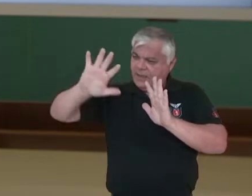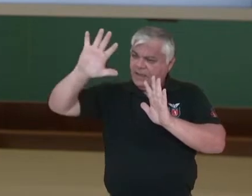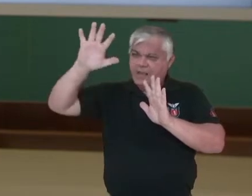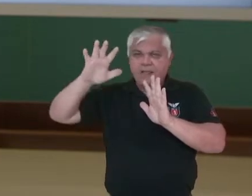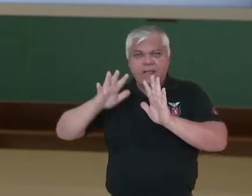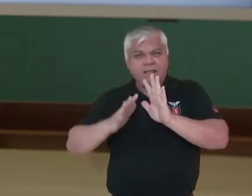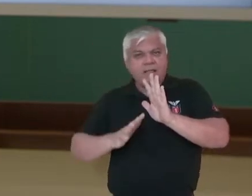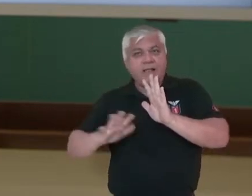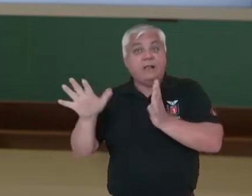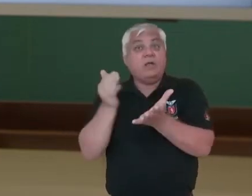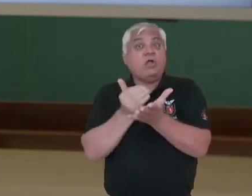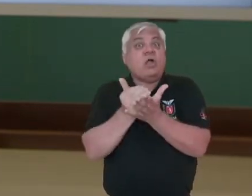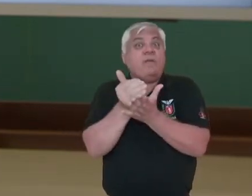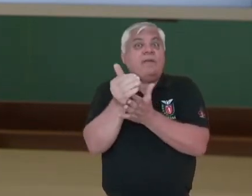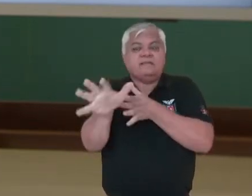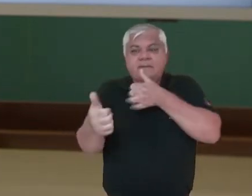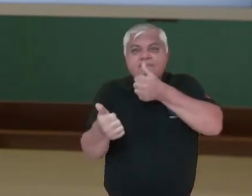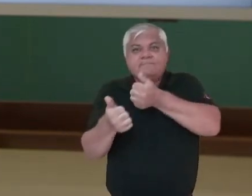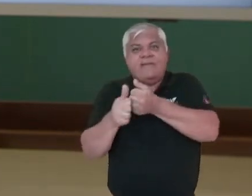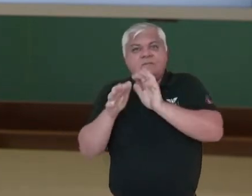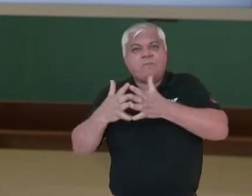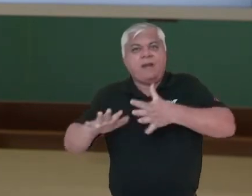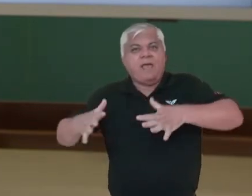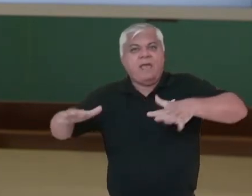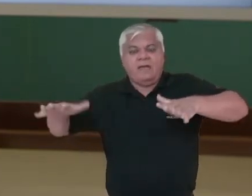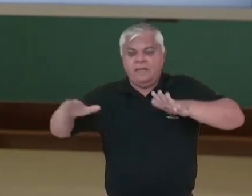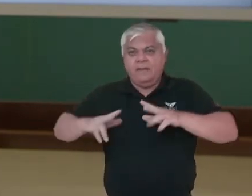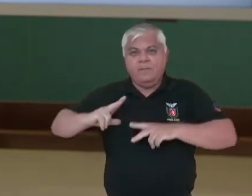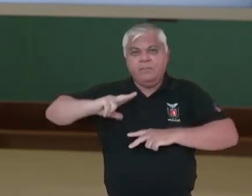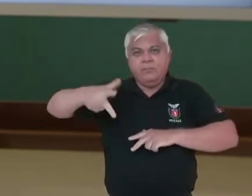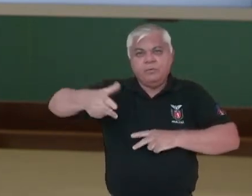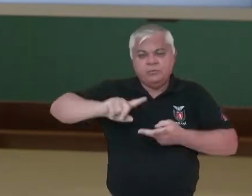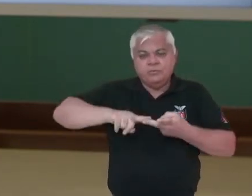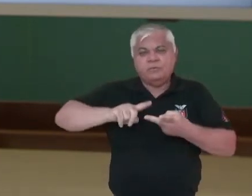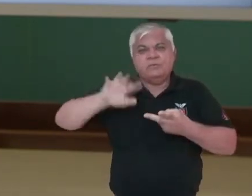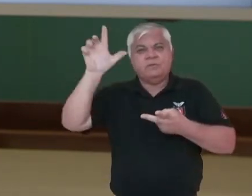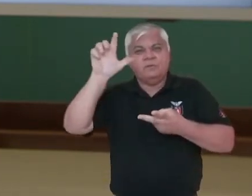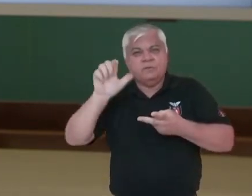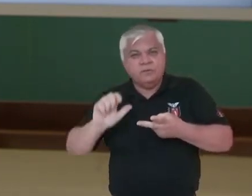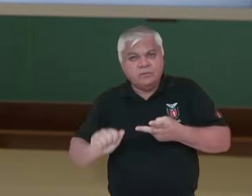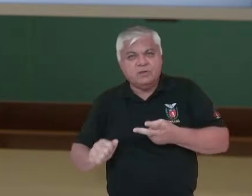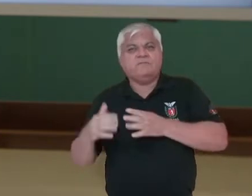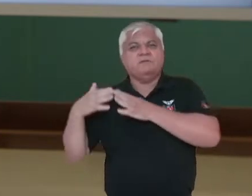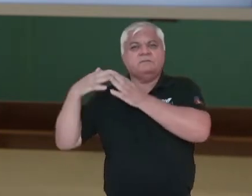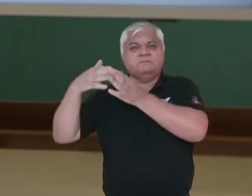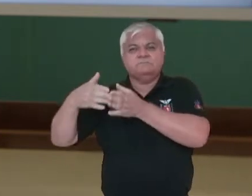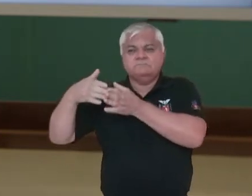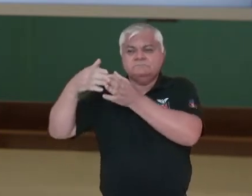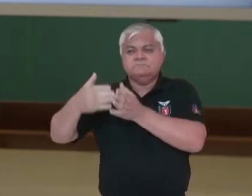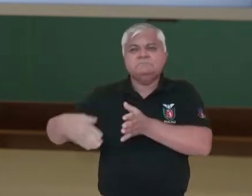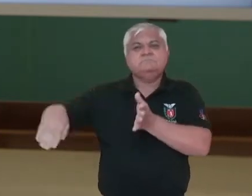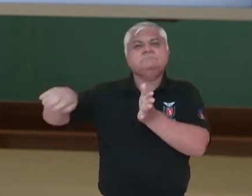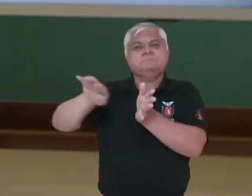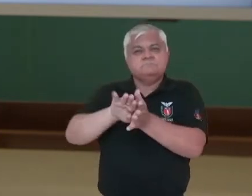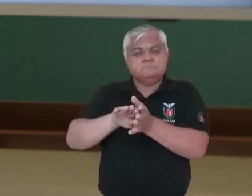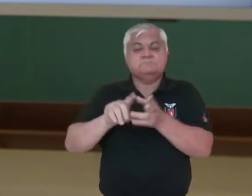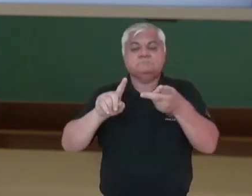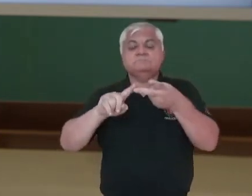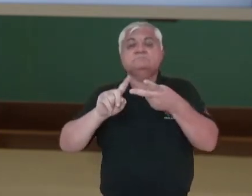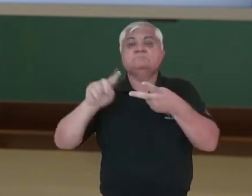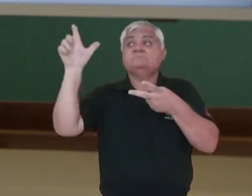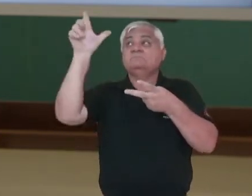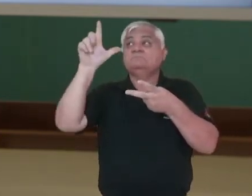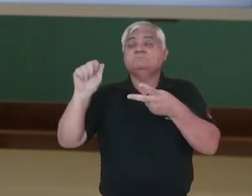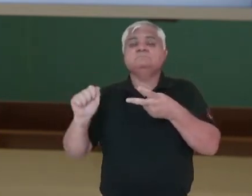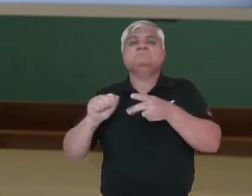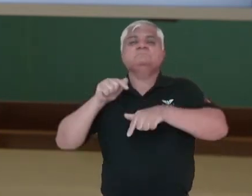Essa população vai se concentrar, né, os portugueses, os povos africanos que foram trazidos, escravizados, né, para trabalhar nas